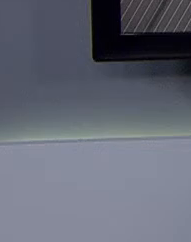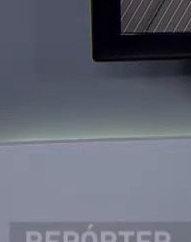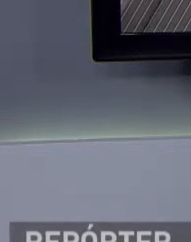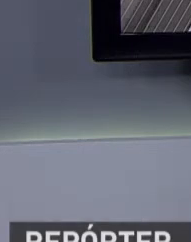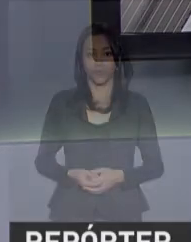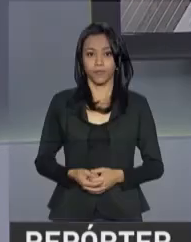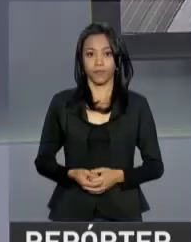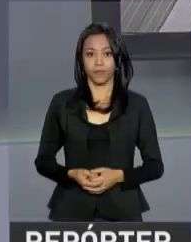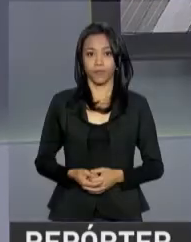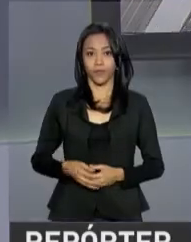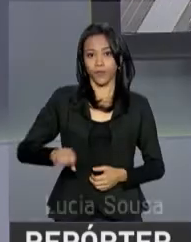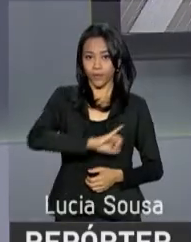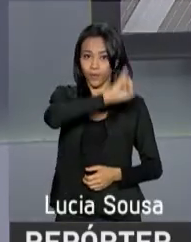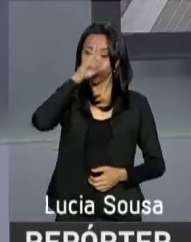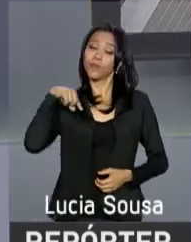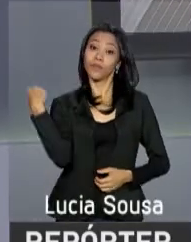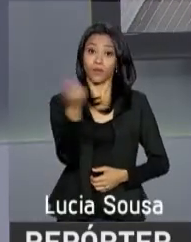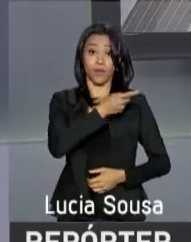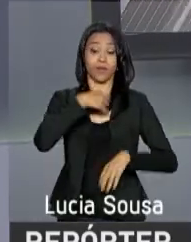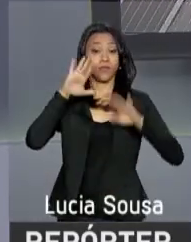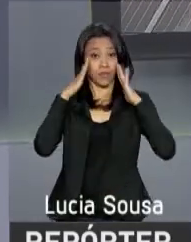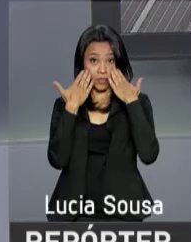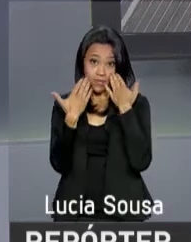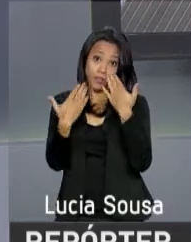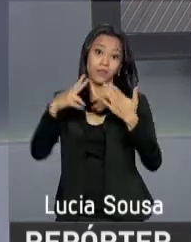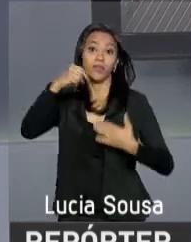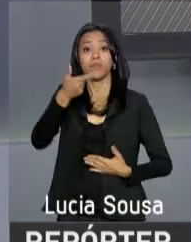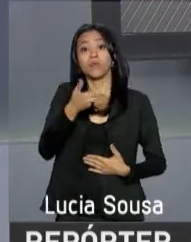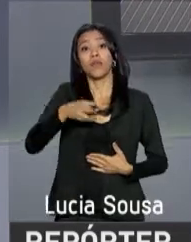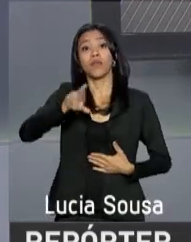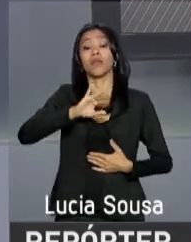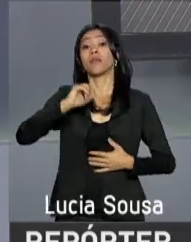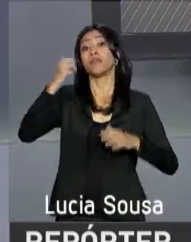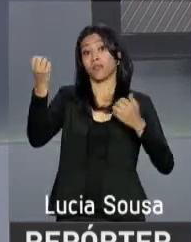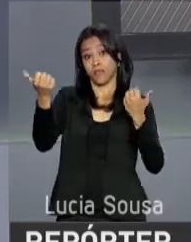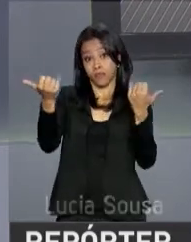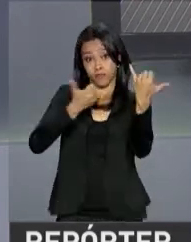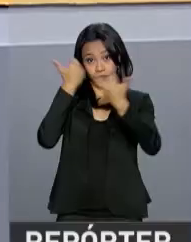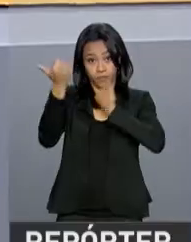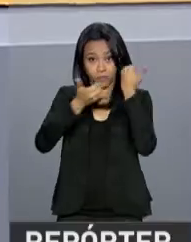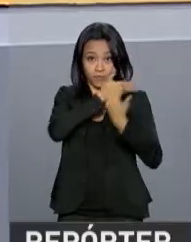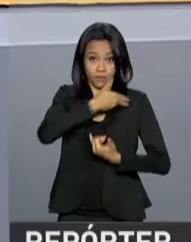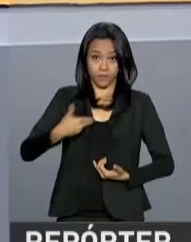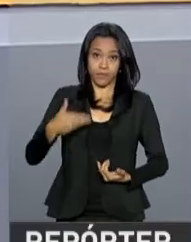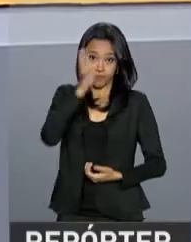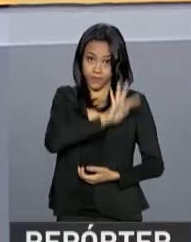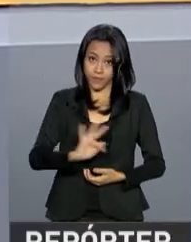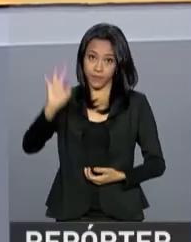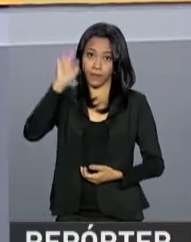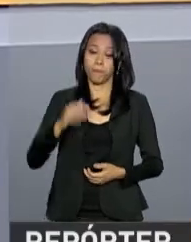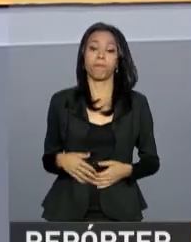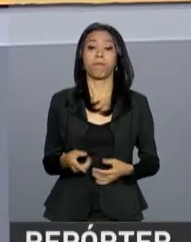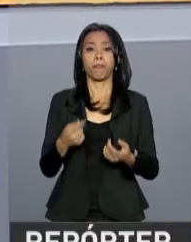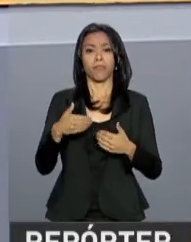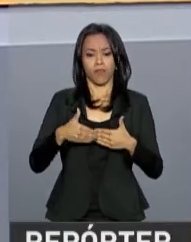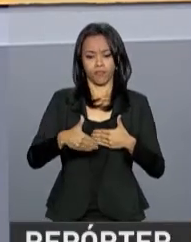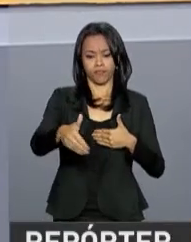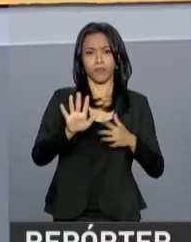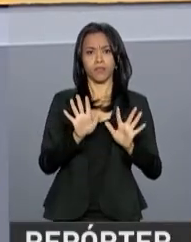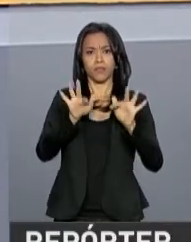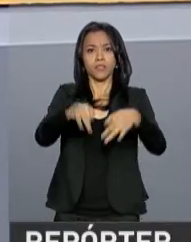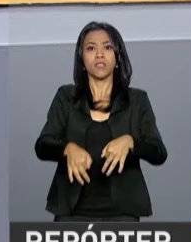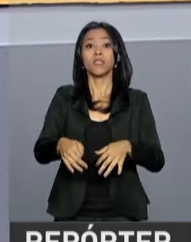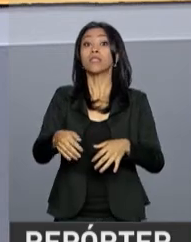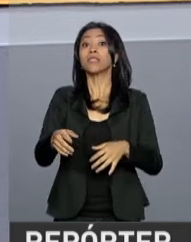o la de volta com o repórter nbr as notícias do governo federal termina nesta sexta-feira dia